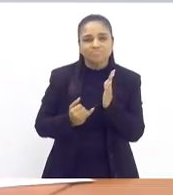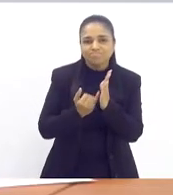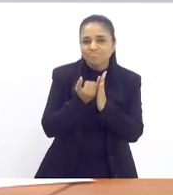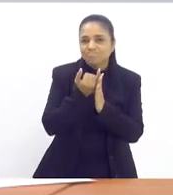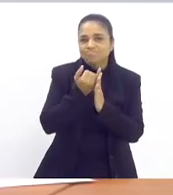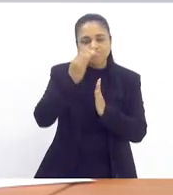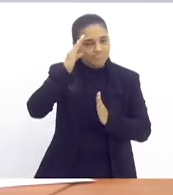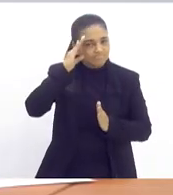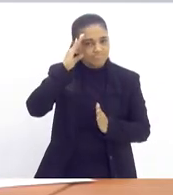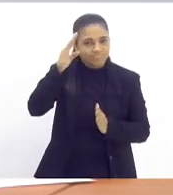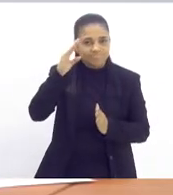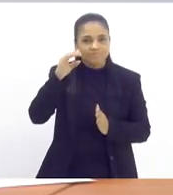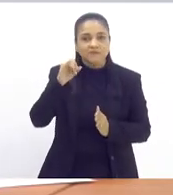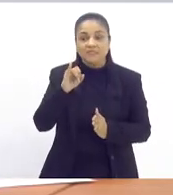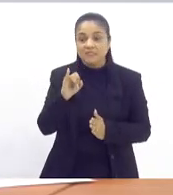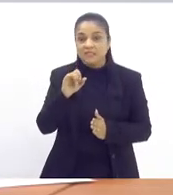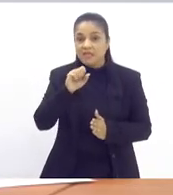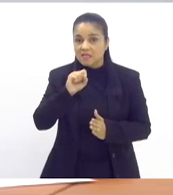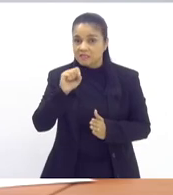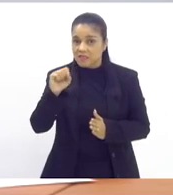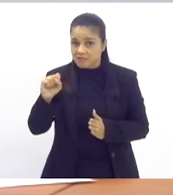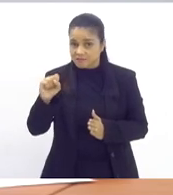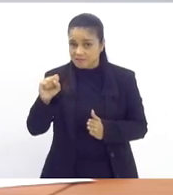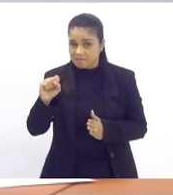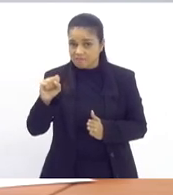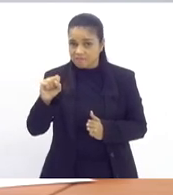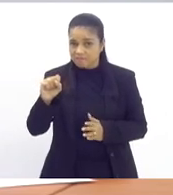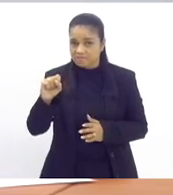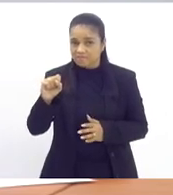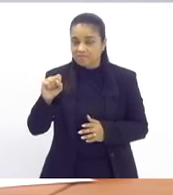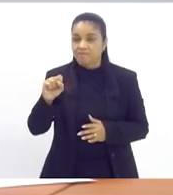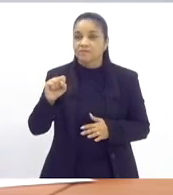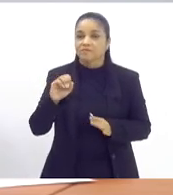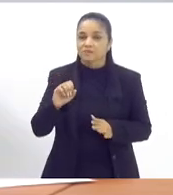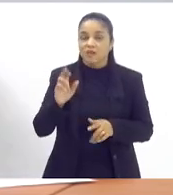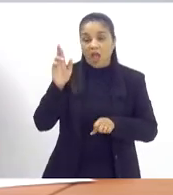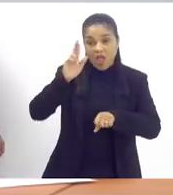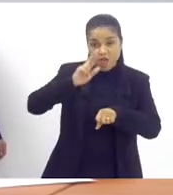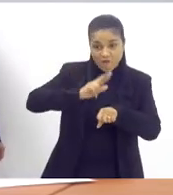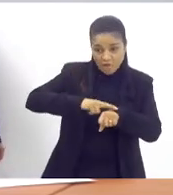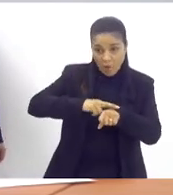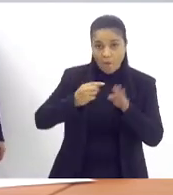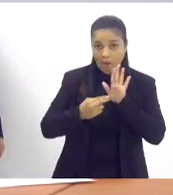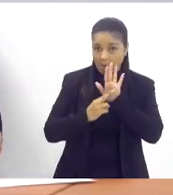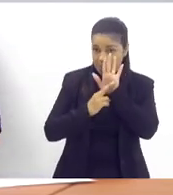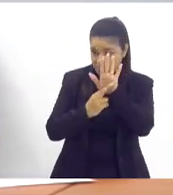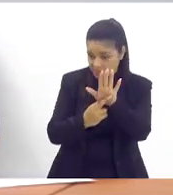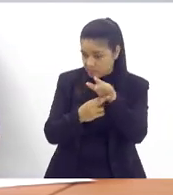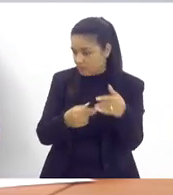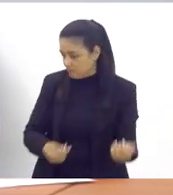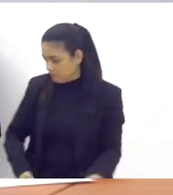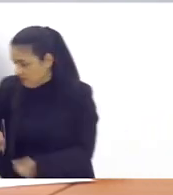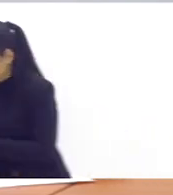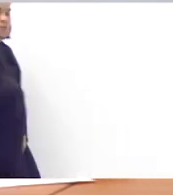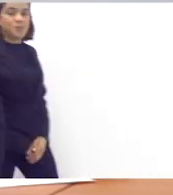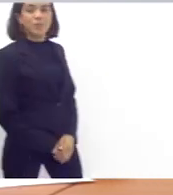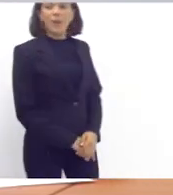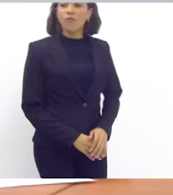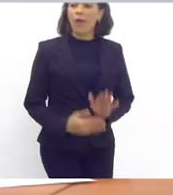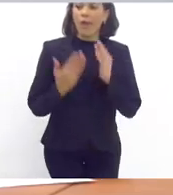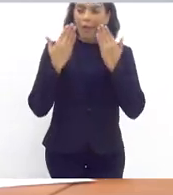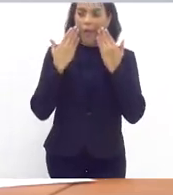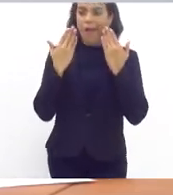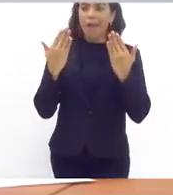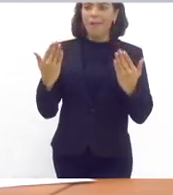nosso principal tributo, que é o ISS. Mas, considerando a reforma que foi apresentada, né, pelo relator,